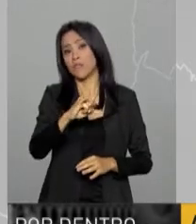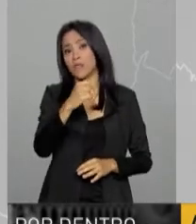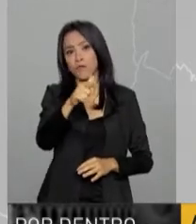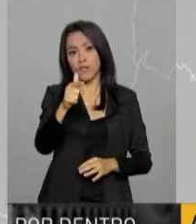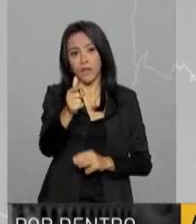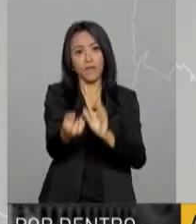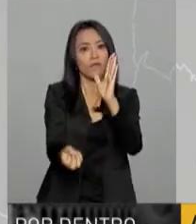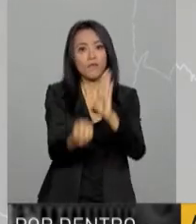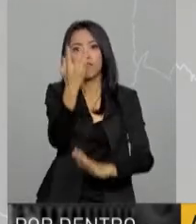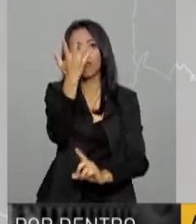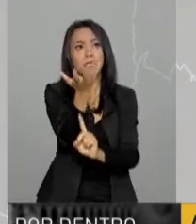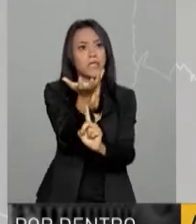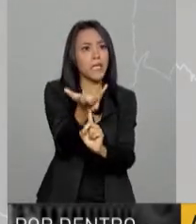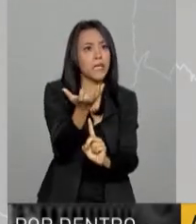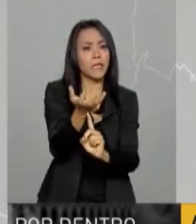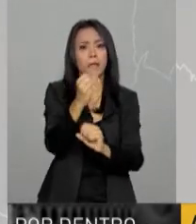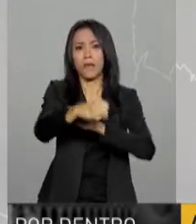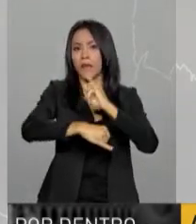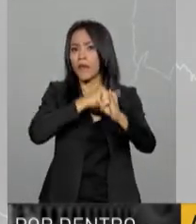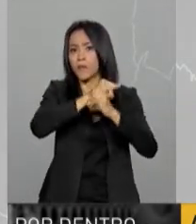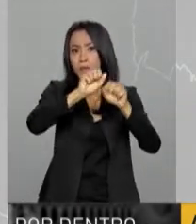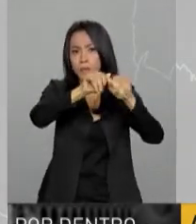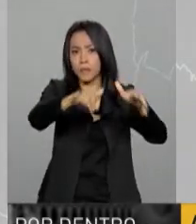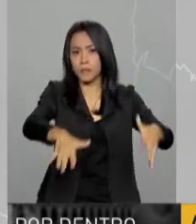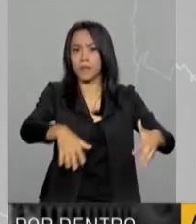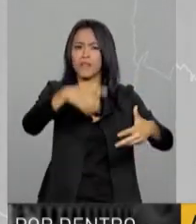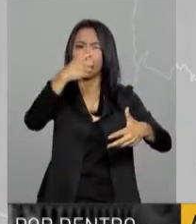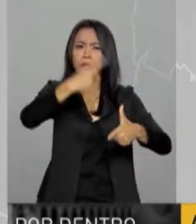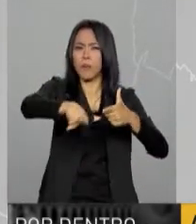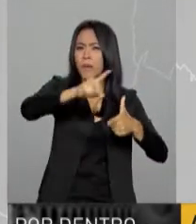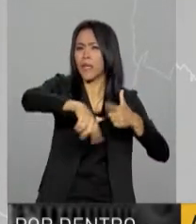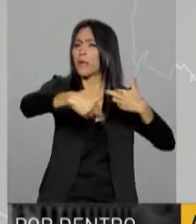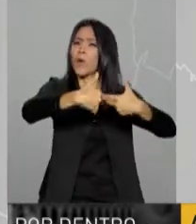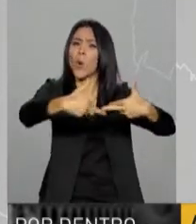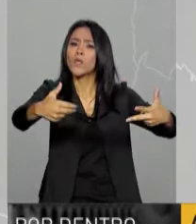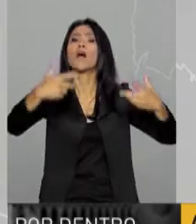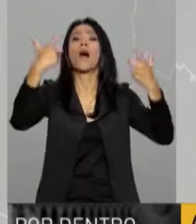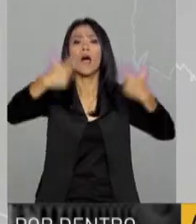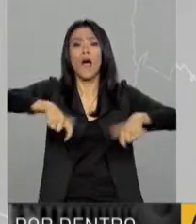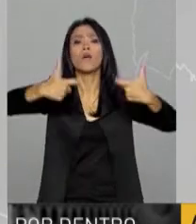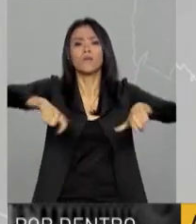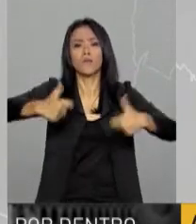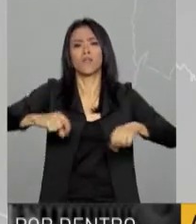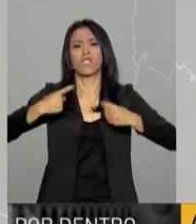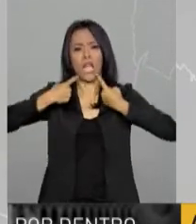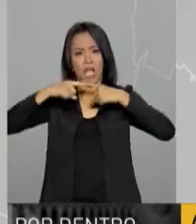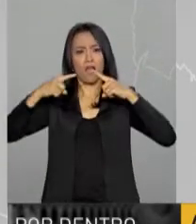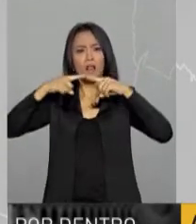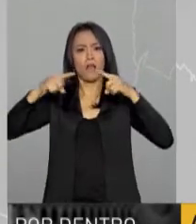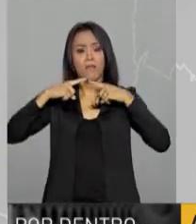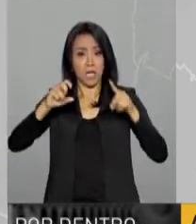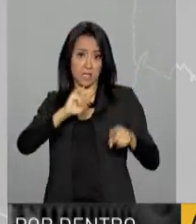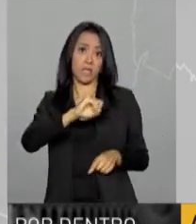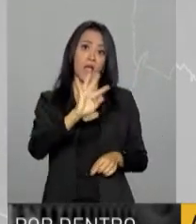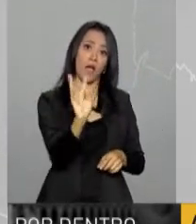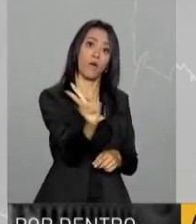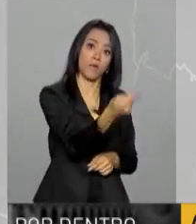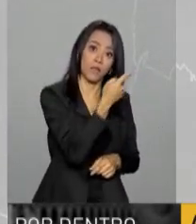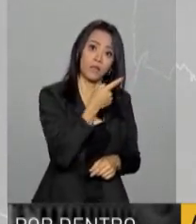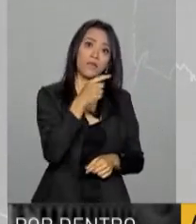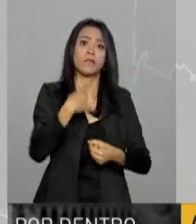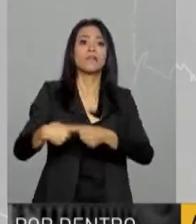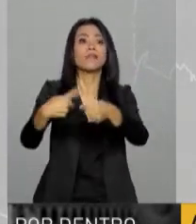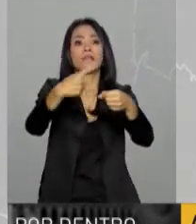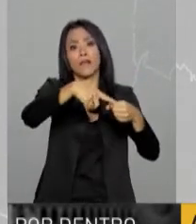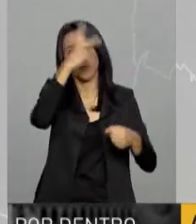programa a internet pra todos algum tipo de canal direto para atender a demanda que possa surgir em cidades do brasil inclusive